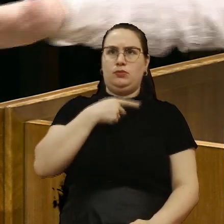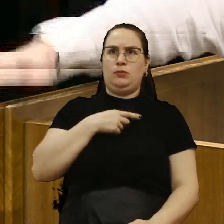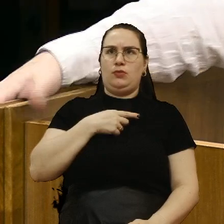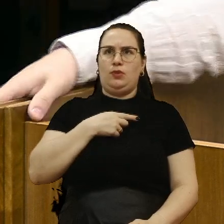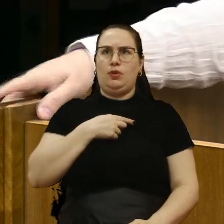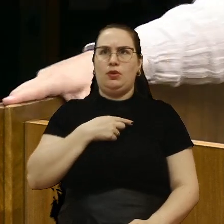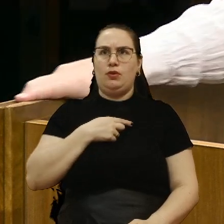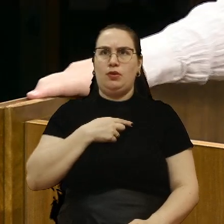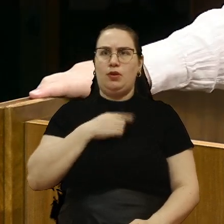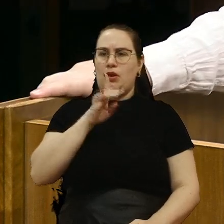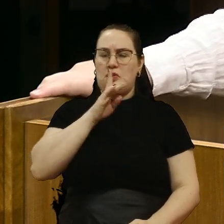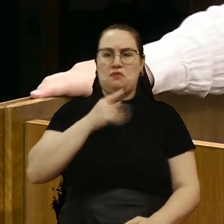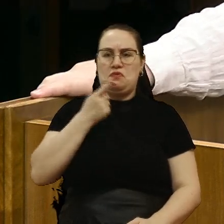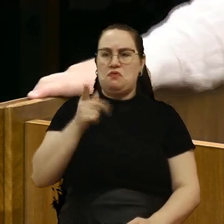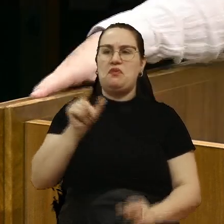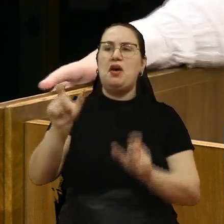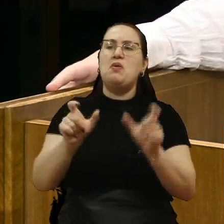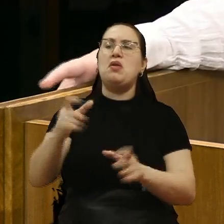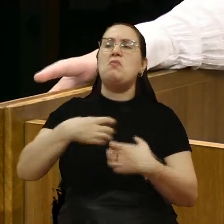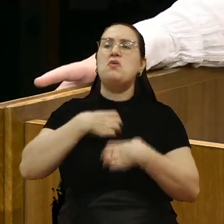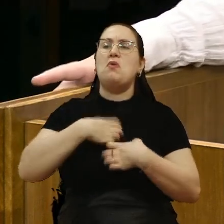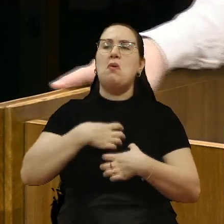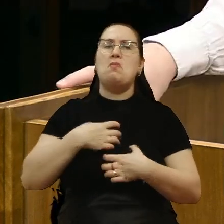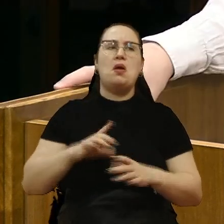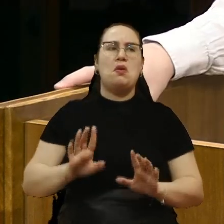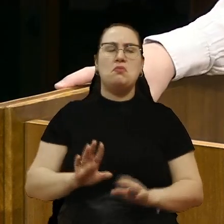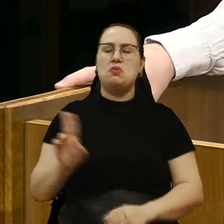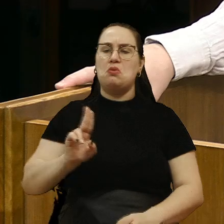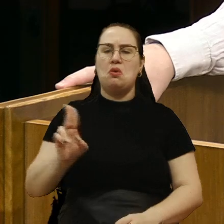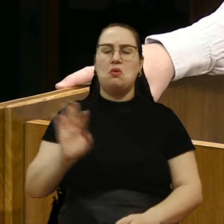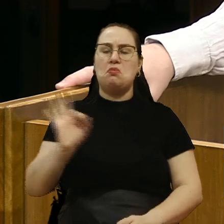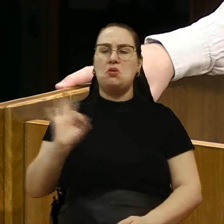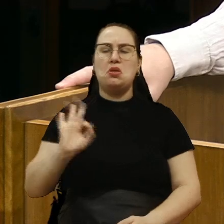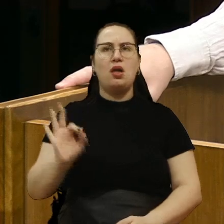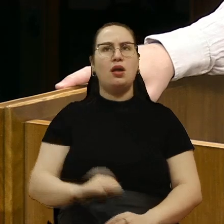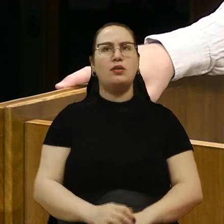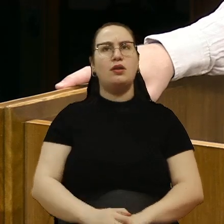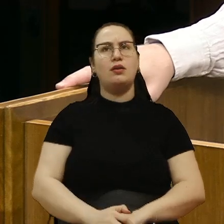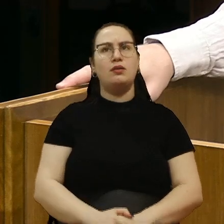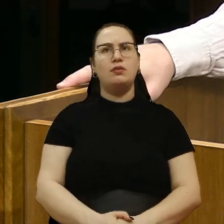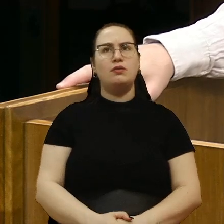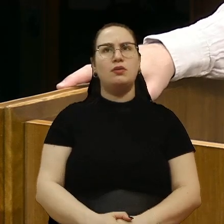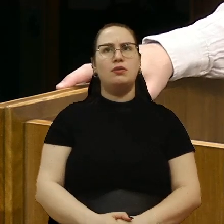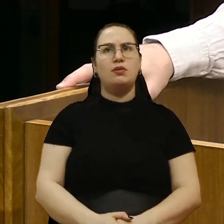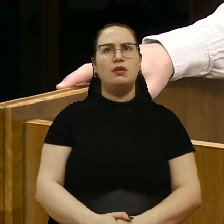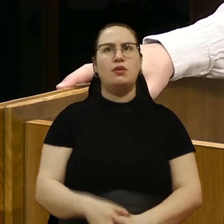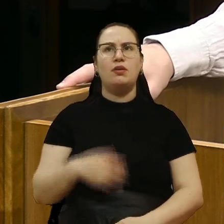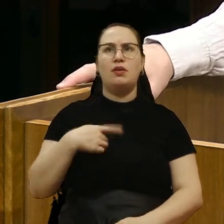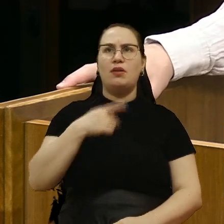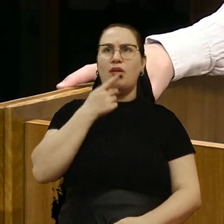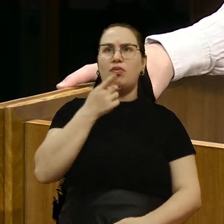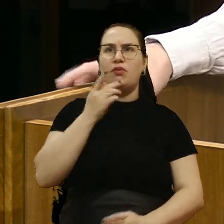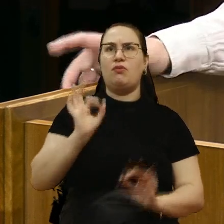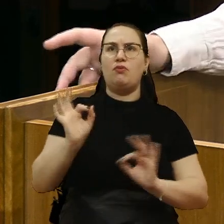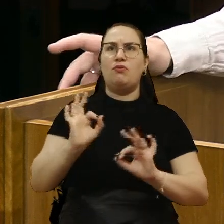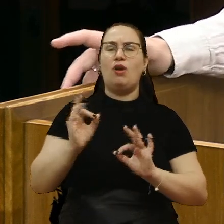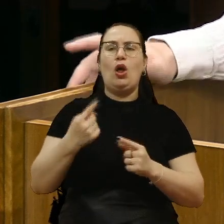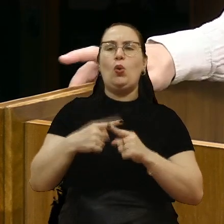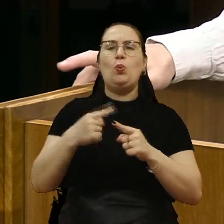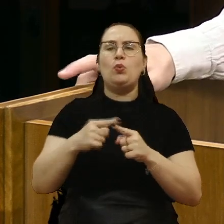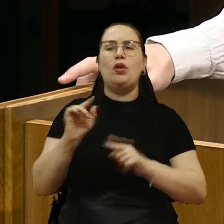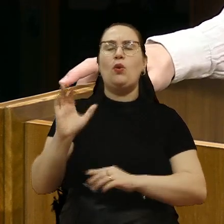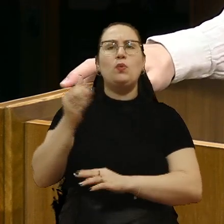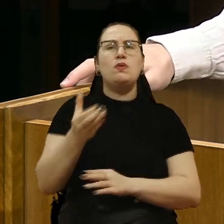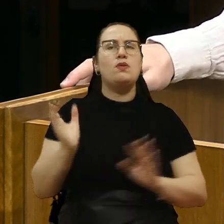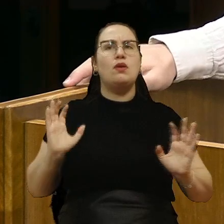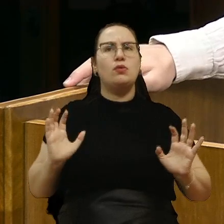não falo milagre. Falou para a vereadora Andressa. Quer dizer, eu falo milagre, mas não falo santo.